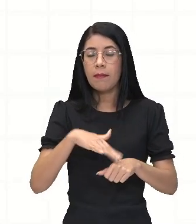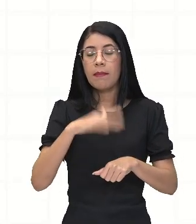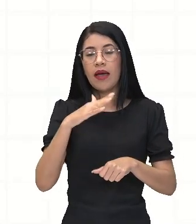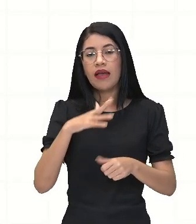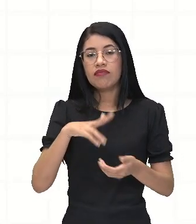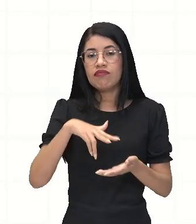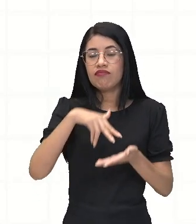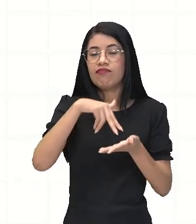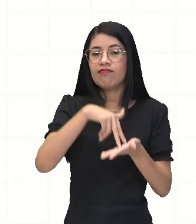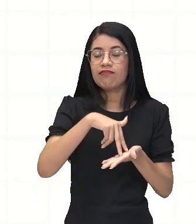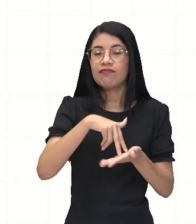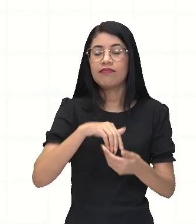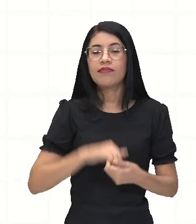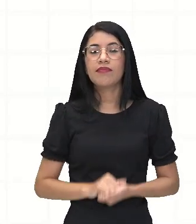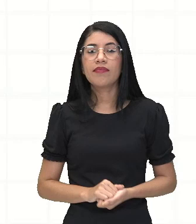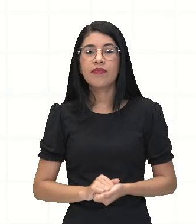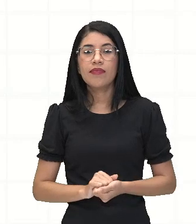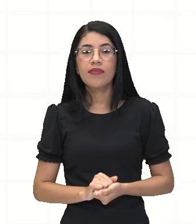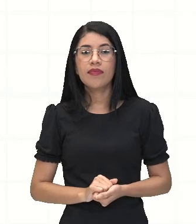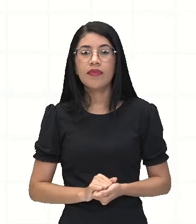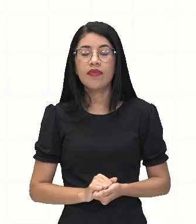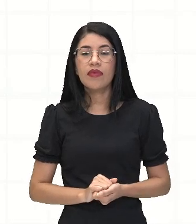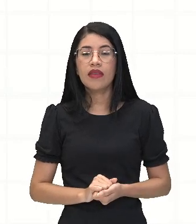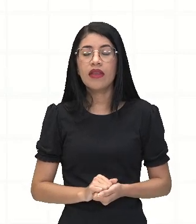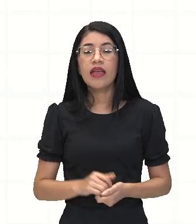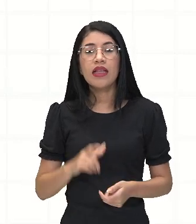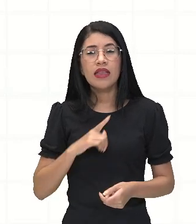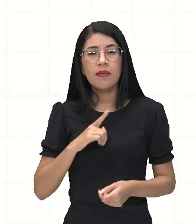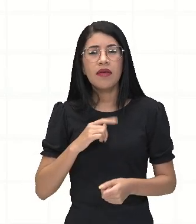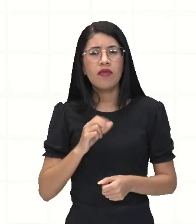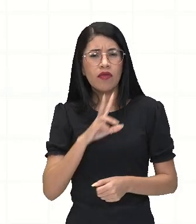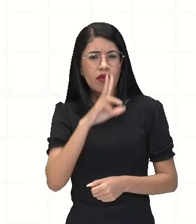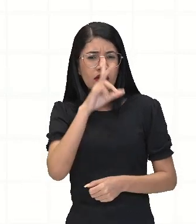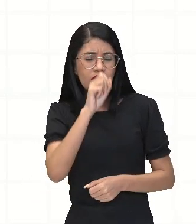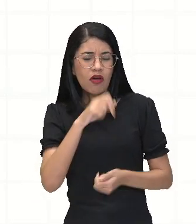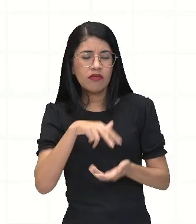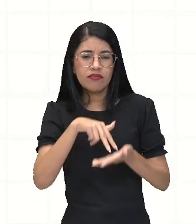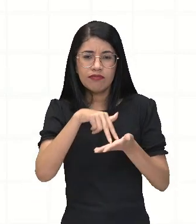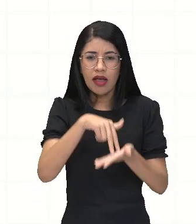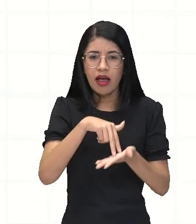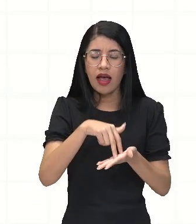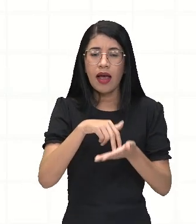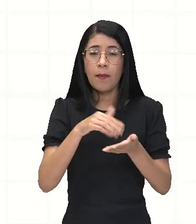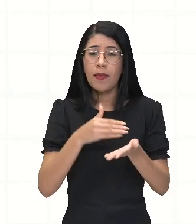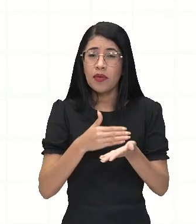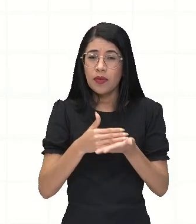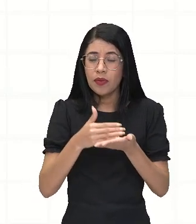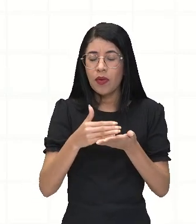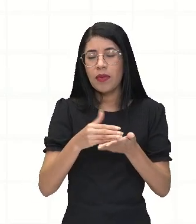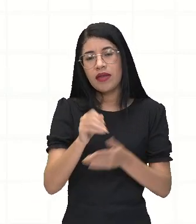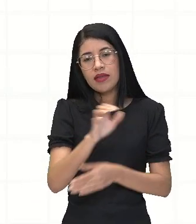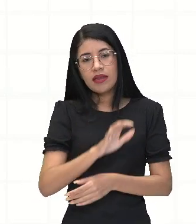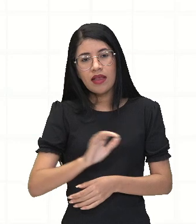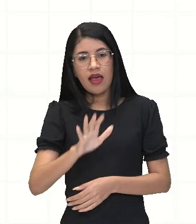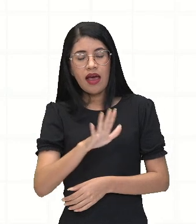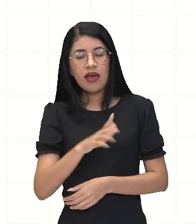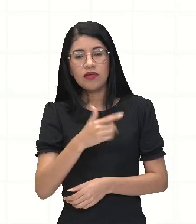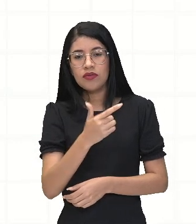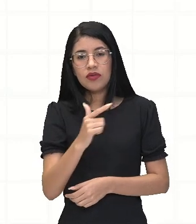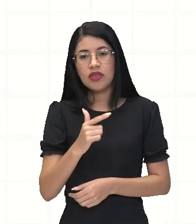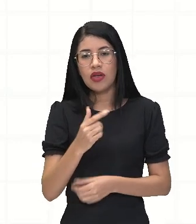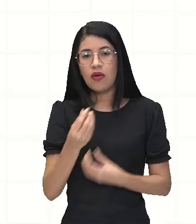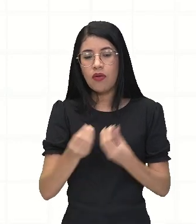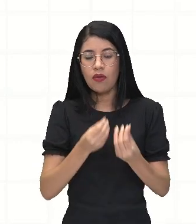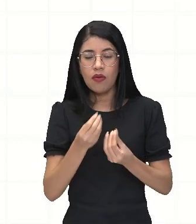vamos ter essa presença que foi se consolidando, mesmo que inicialmente a região não estivesse claramente